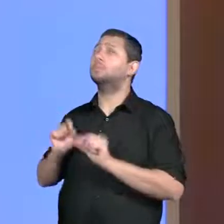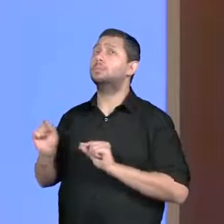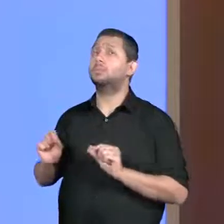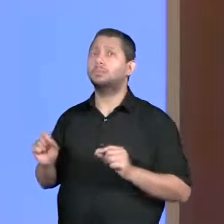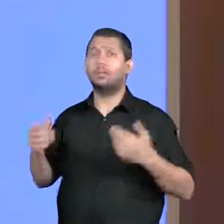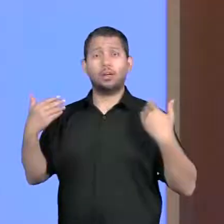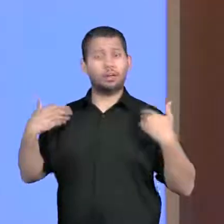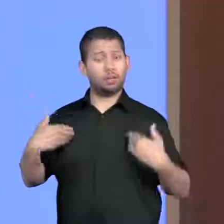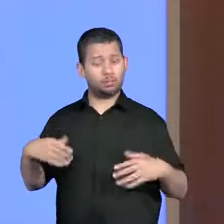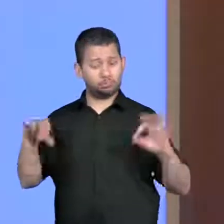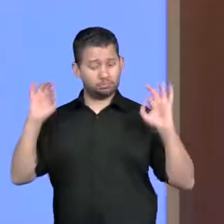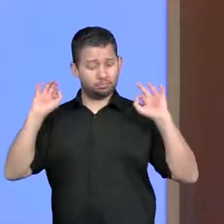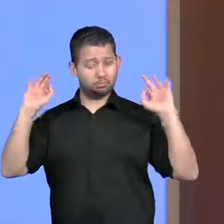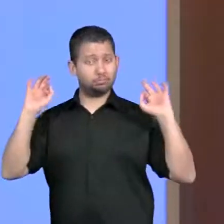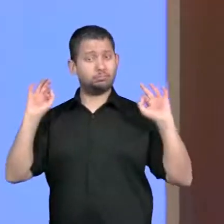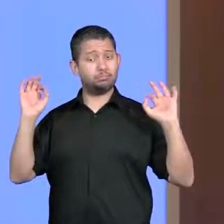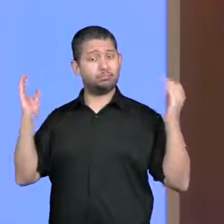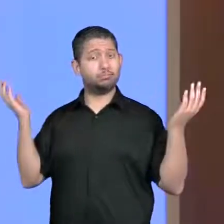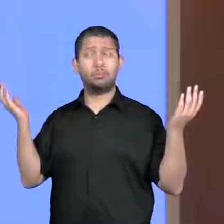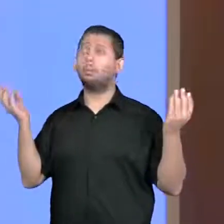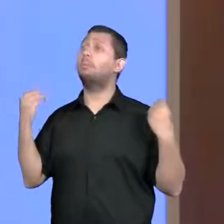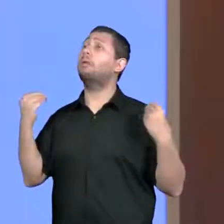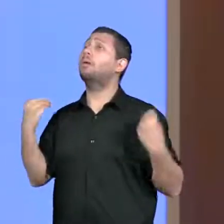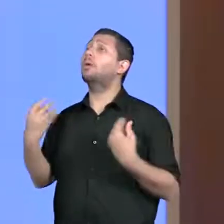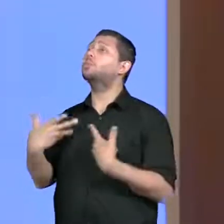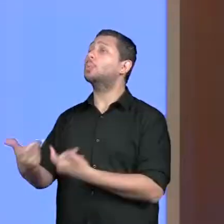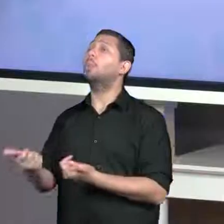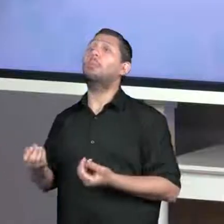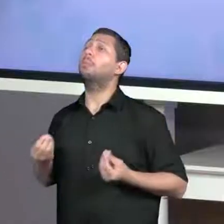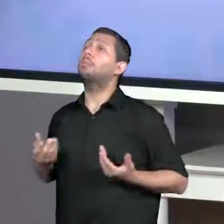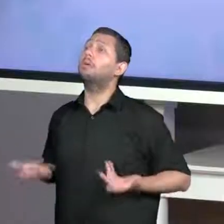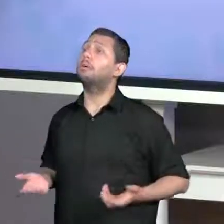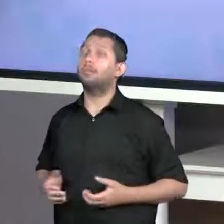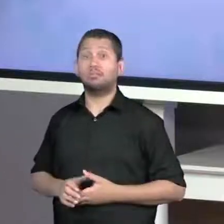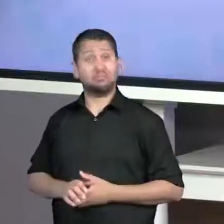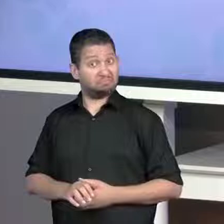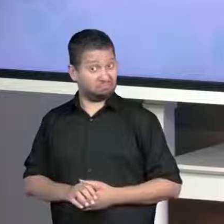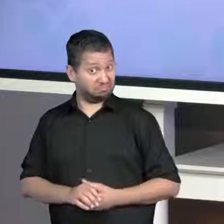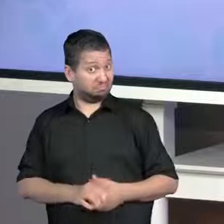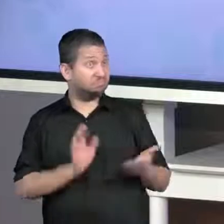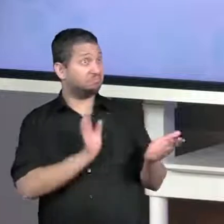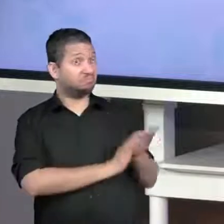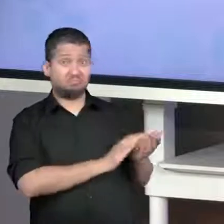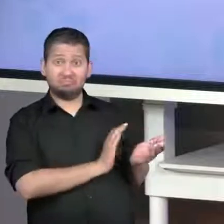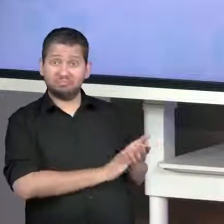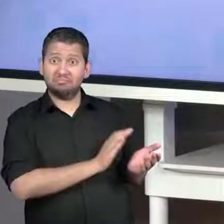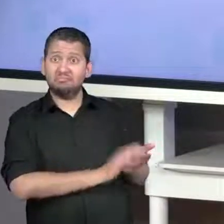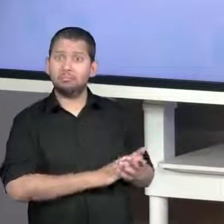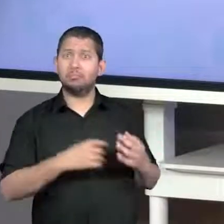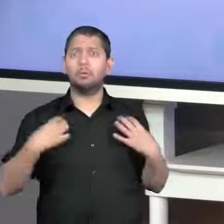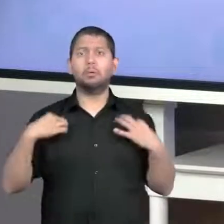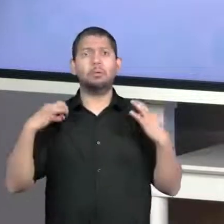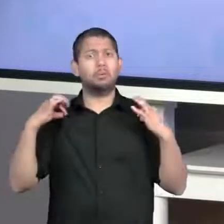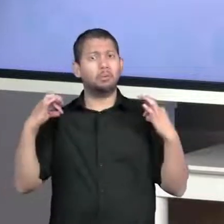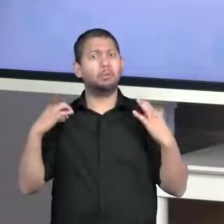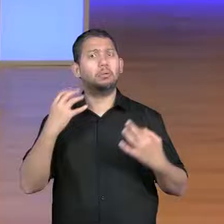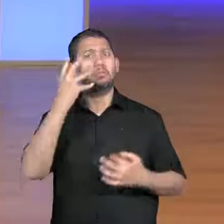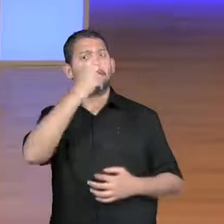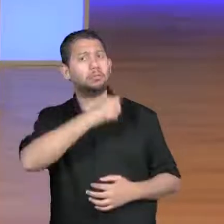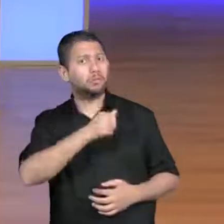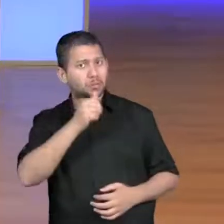vim ilustremente fazer aqui junto com a sua pessoa? Olha só, a professora já querendo trazer